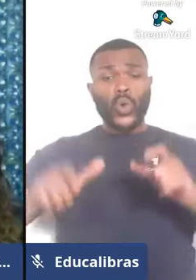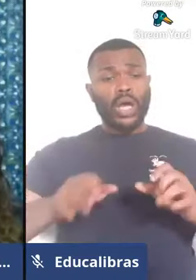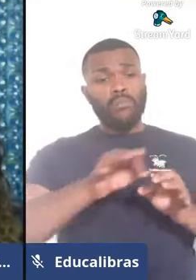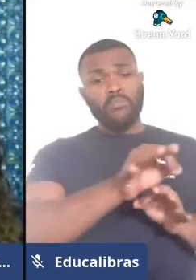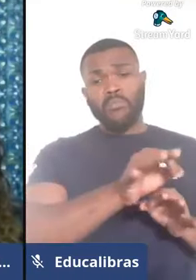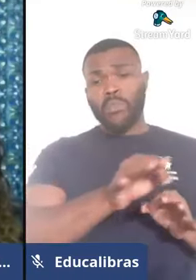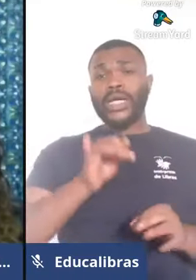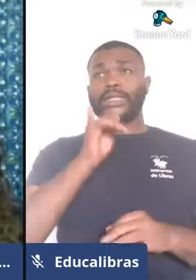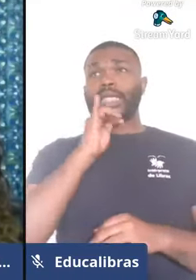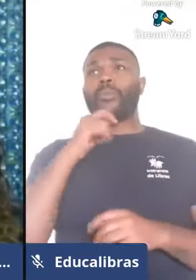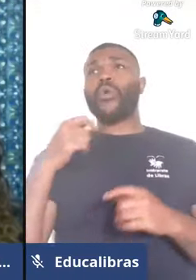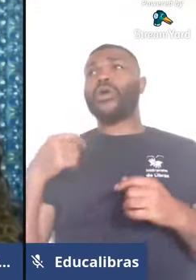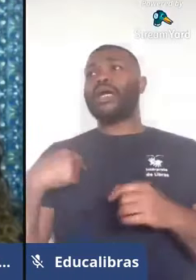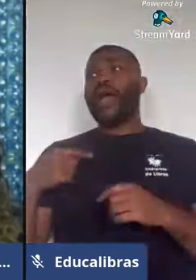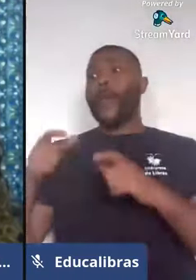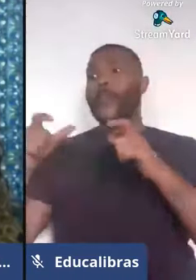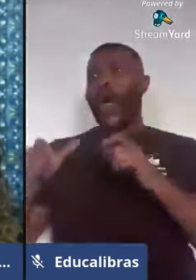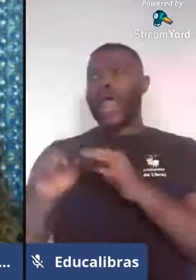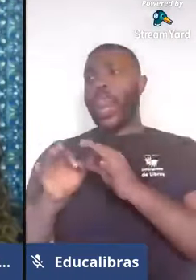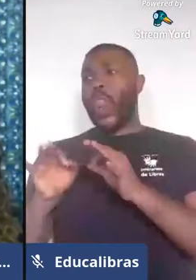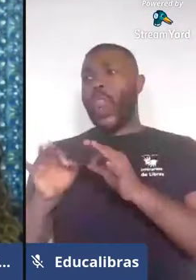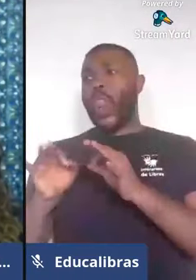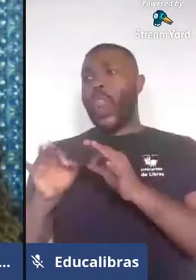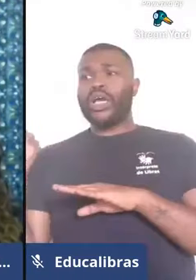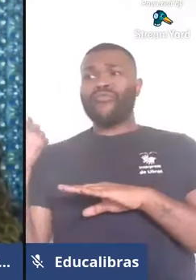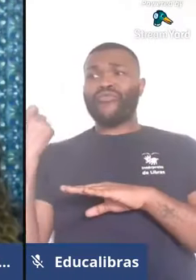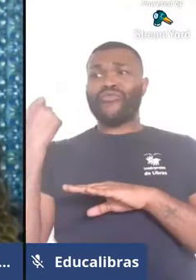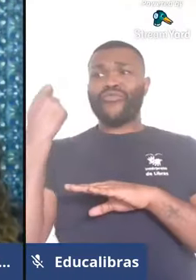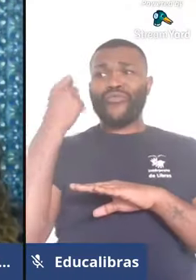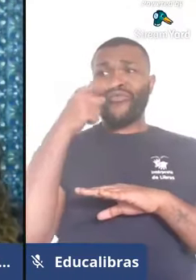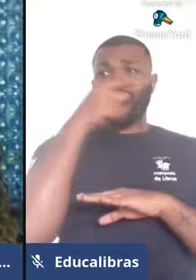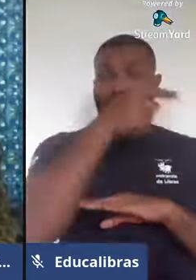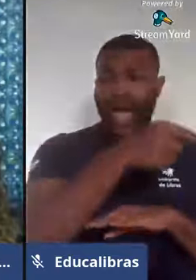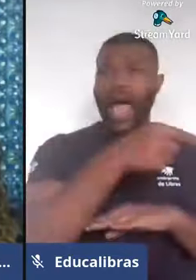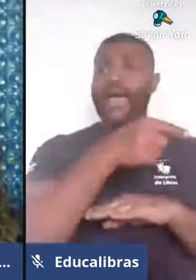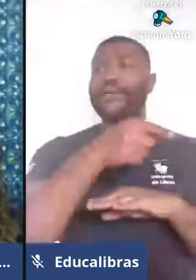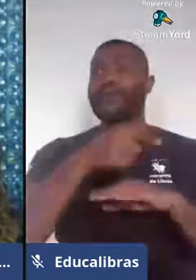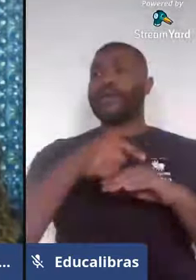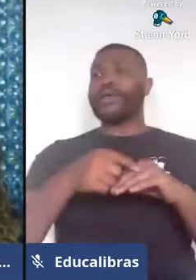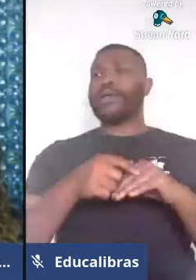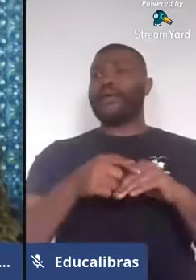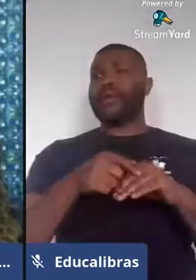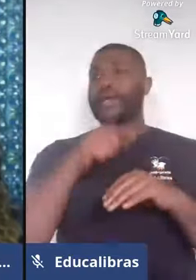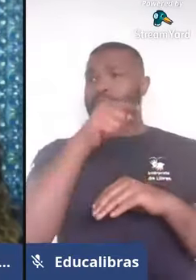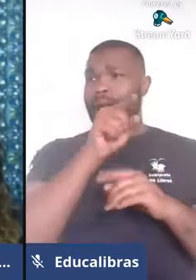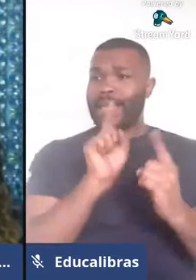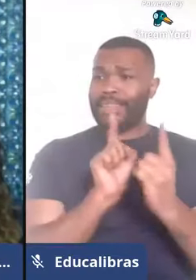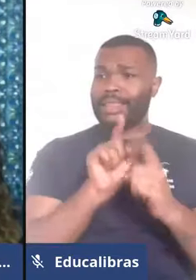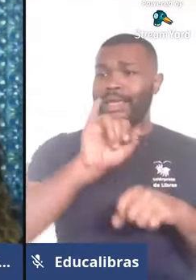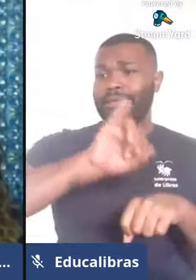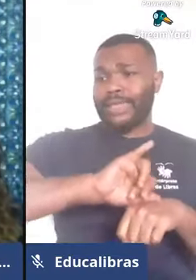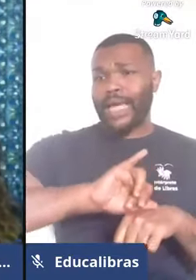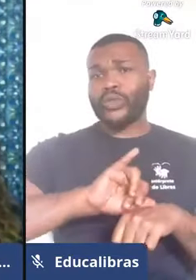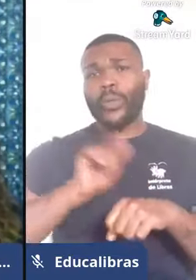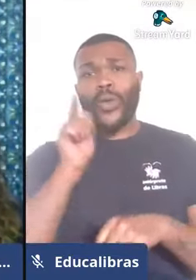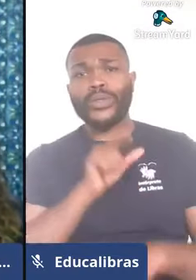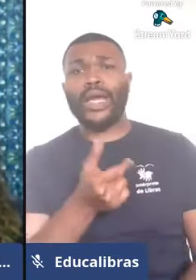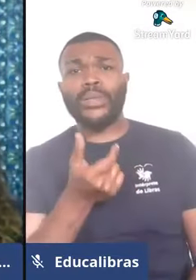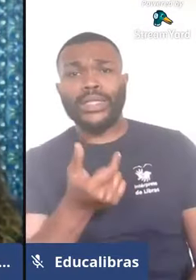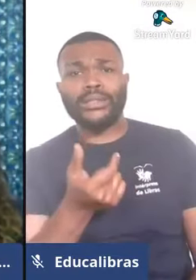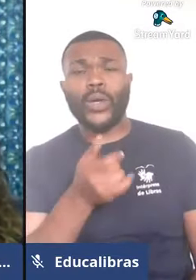até o centro da cidade para poder receber reabilitação, né, na lógica do SUS tinha que ser regionalizado, né,